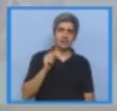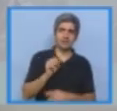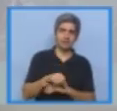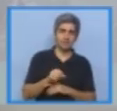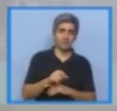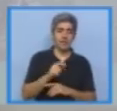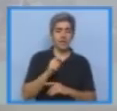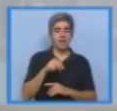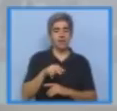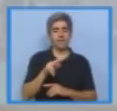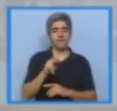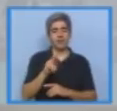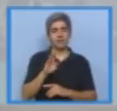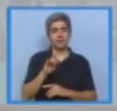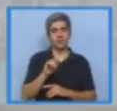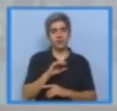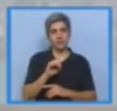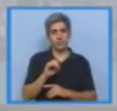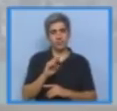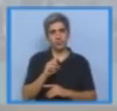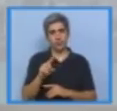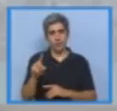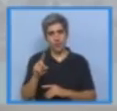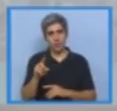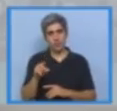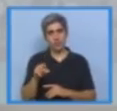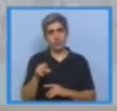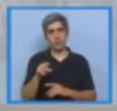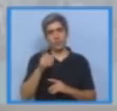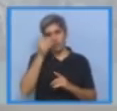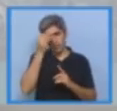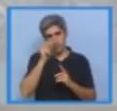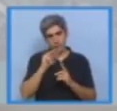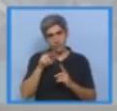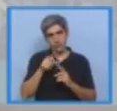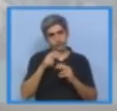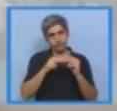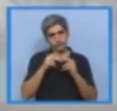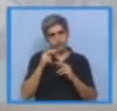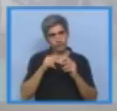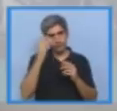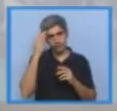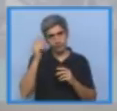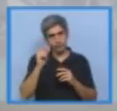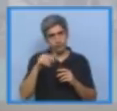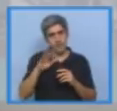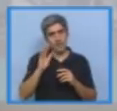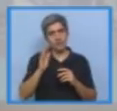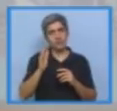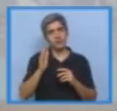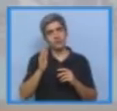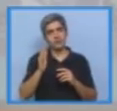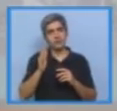um Evangelho como o Evangelho de João, que é um Evangelho que, do ponto de vista da sua construção, é teologicamente um bocadinho